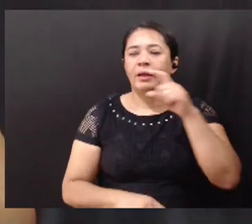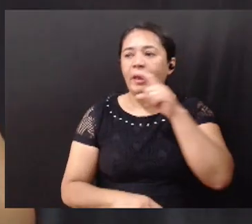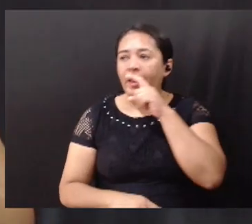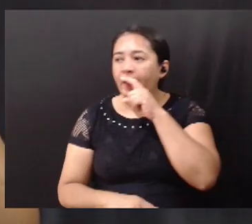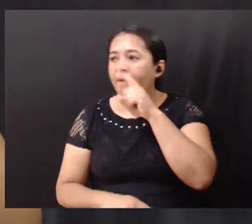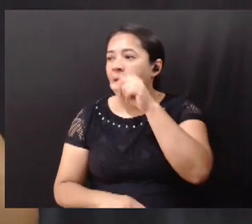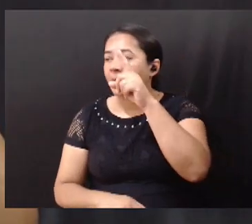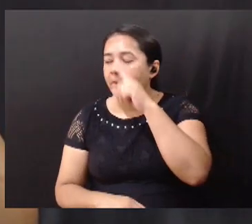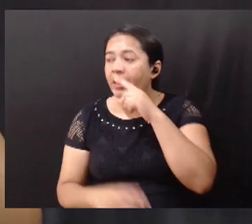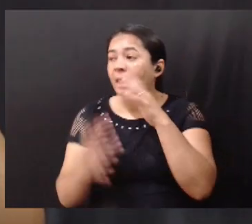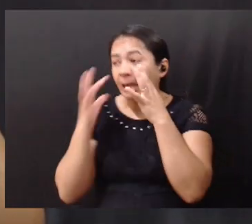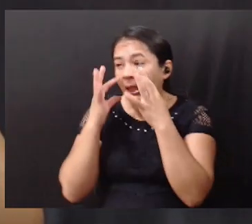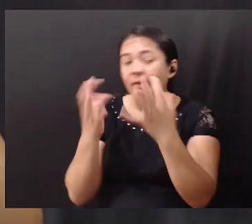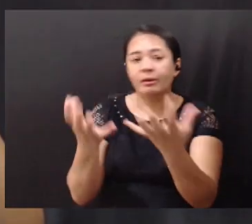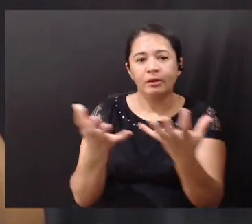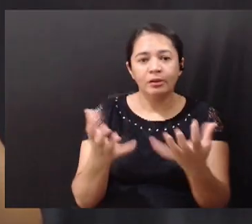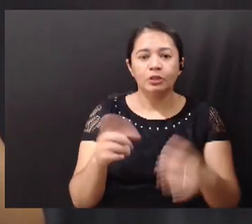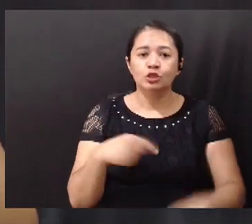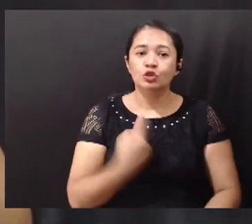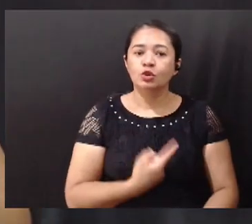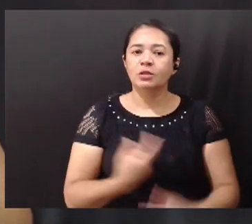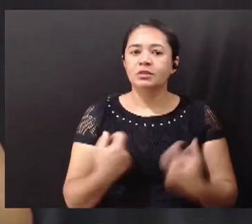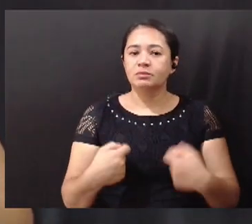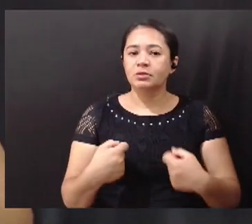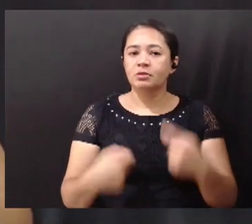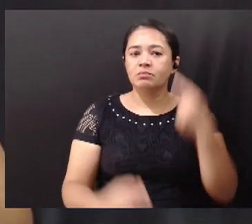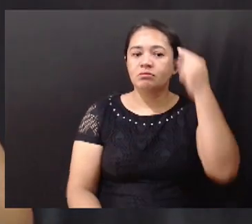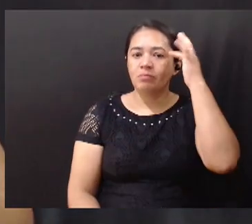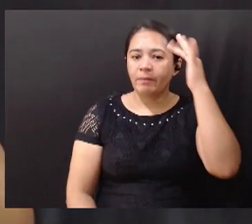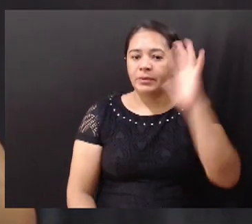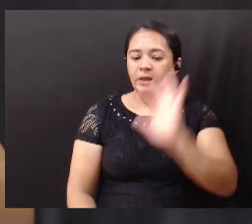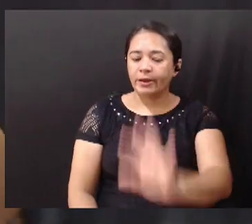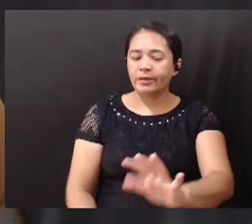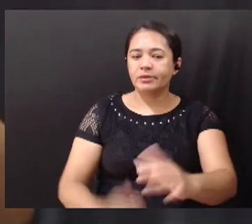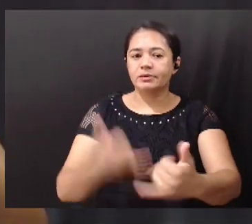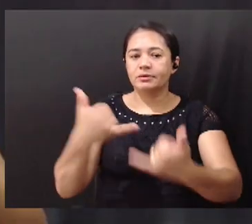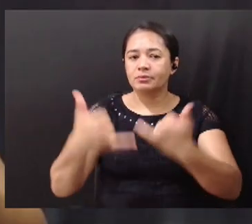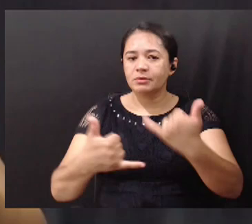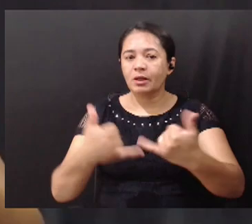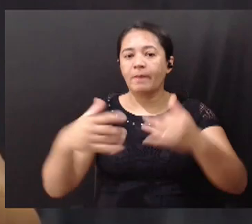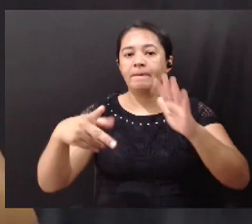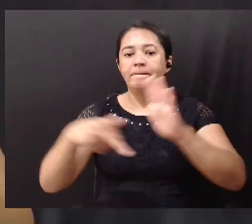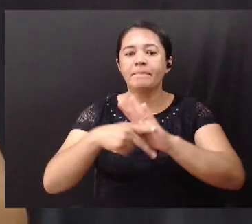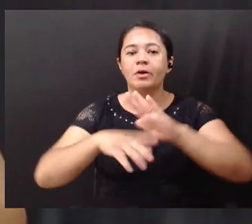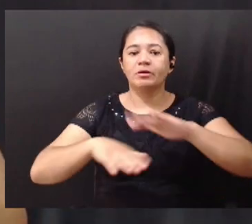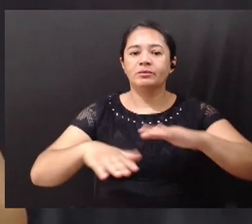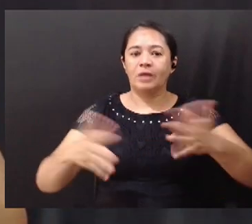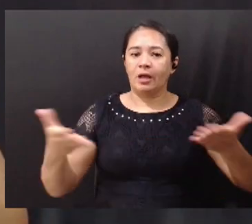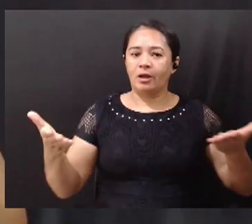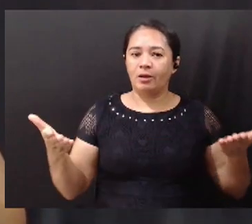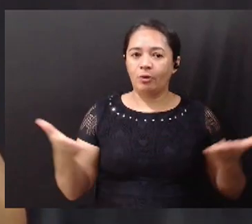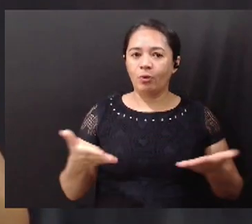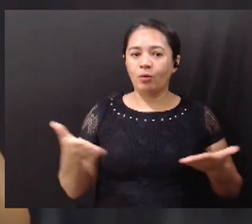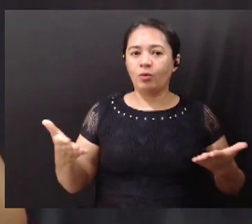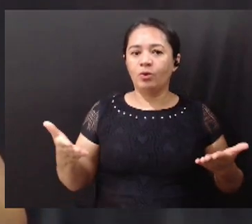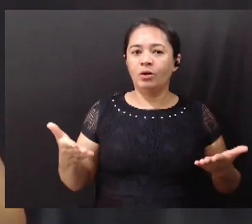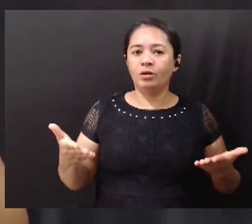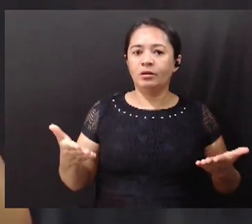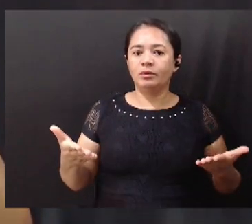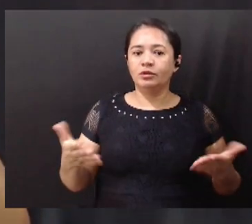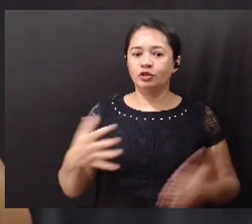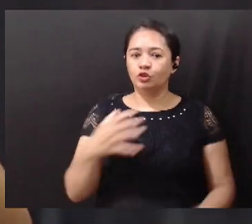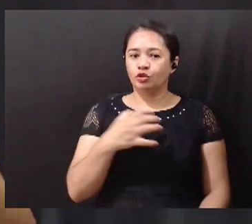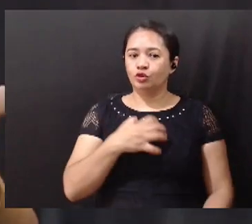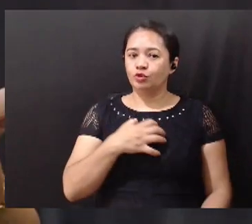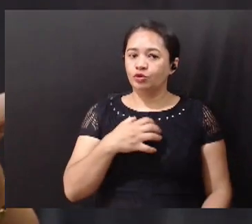a gente precisa pensar esse brincar das crianças na atualidade de uma maneira muito séria,